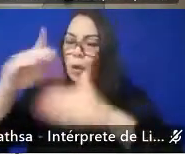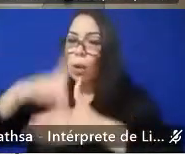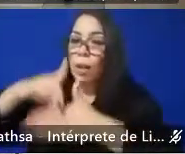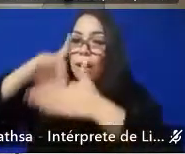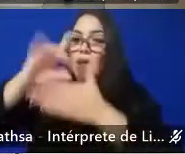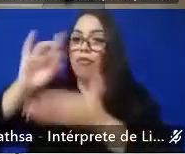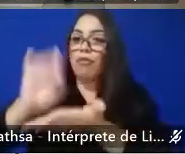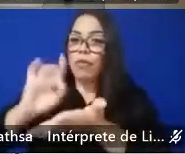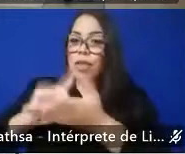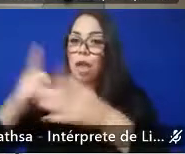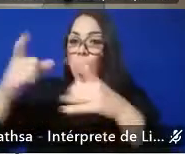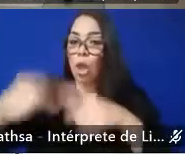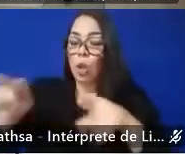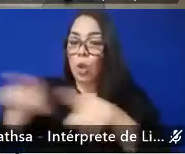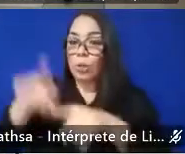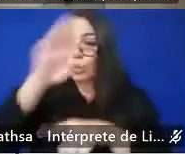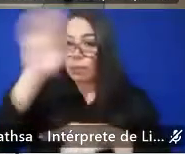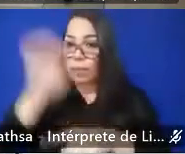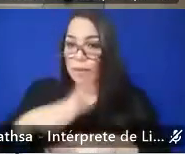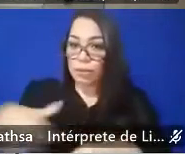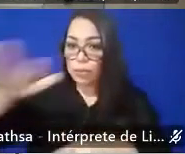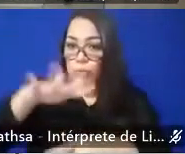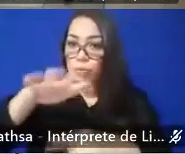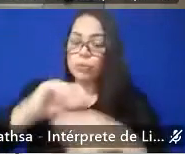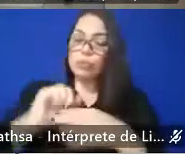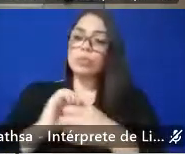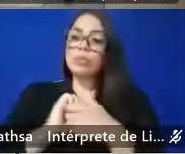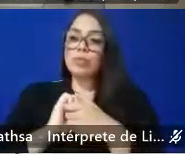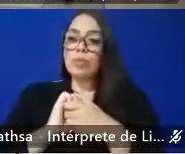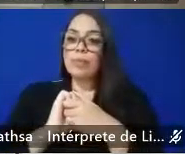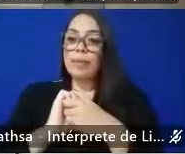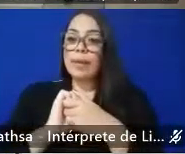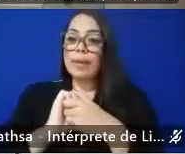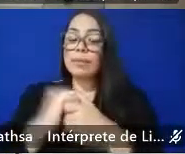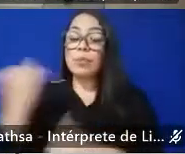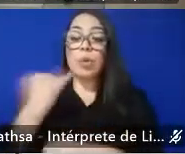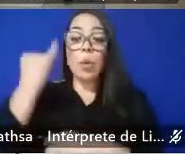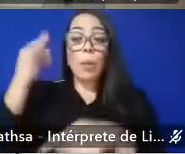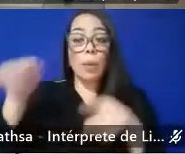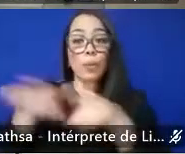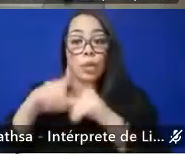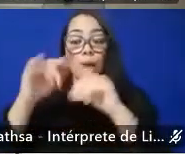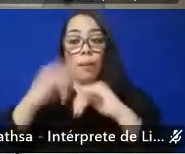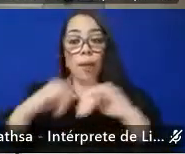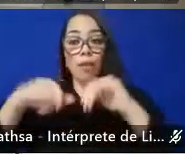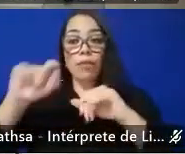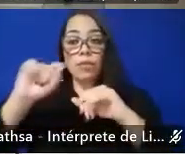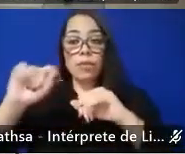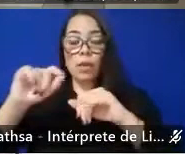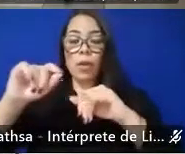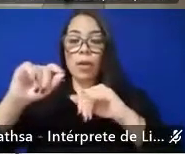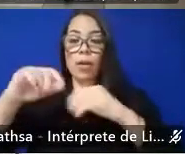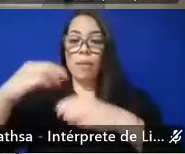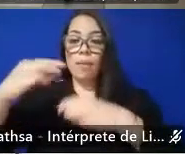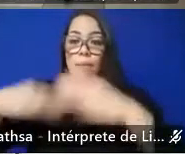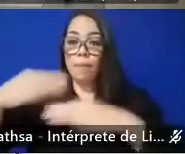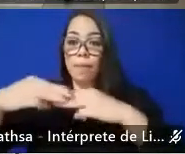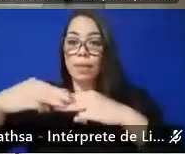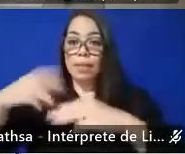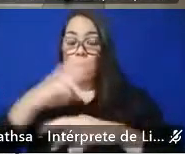e Nacional é relevante indispensável a missão reservada à corregedoria-geral